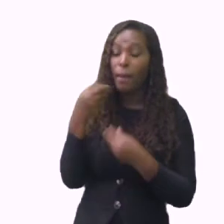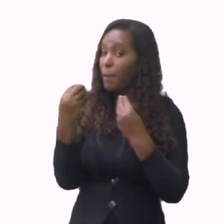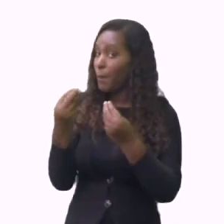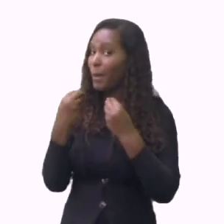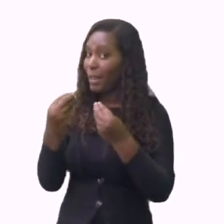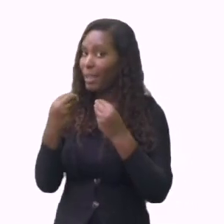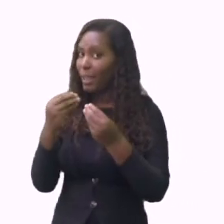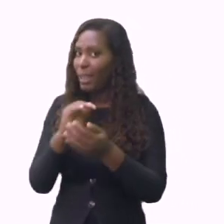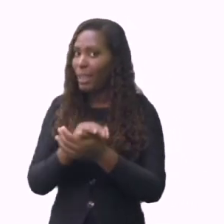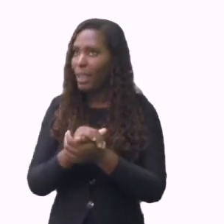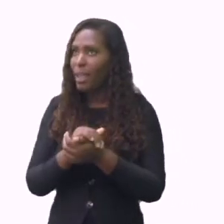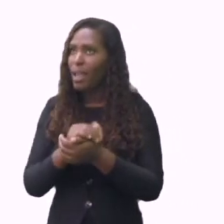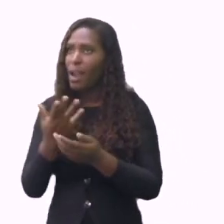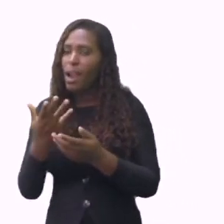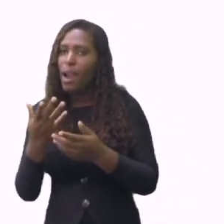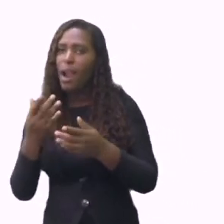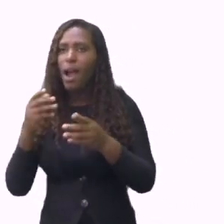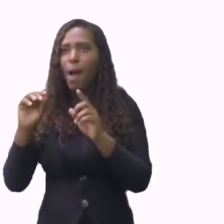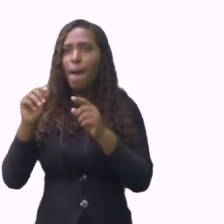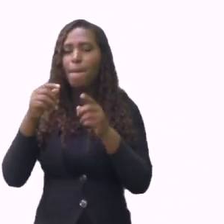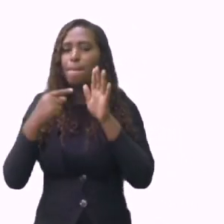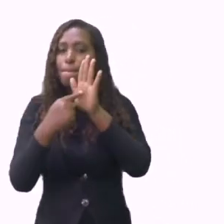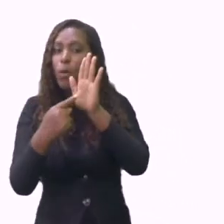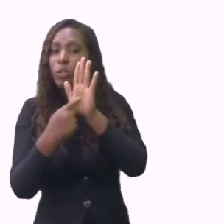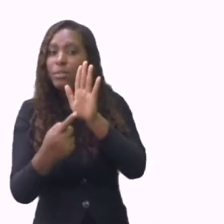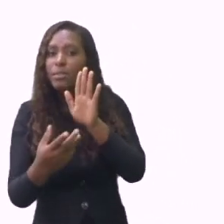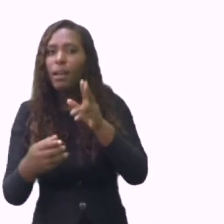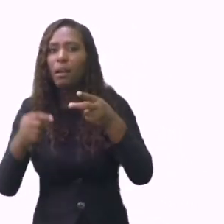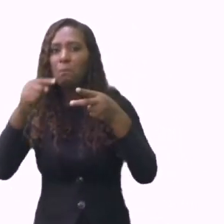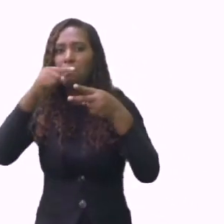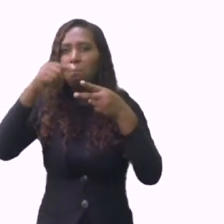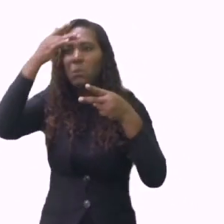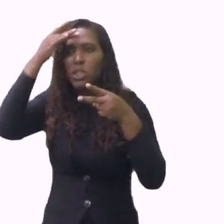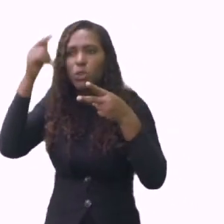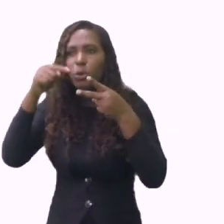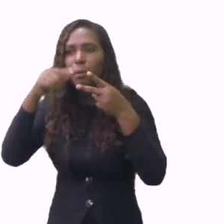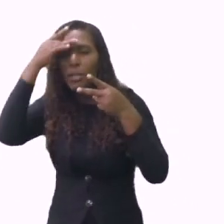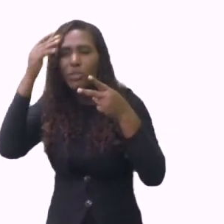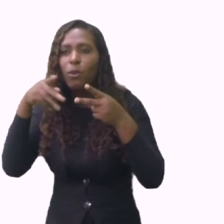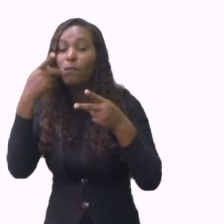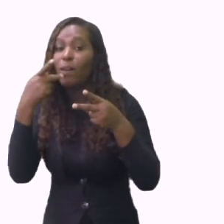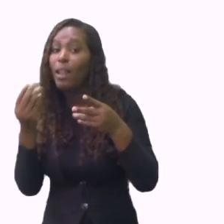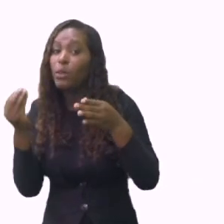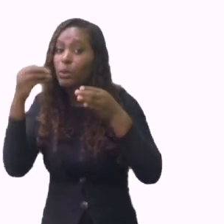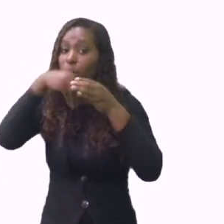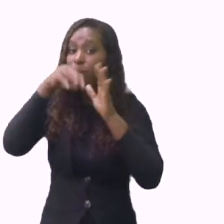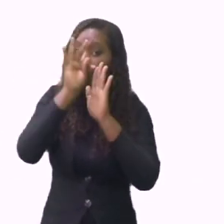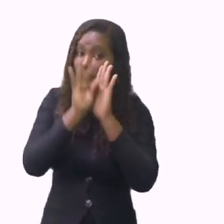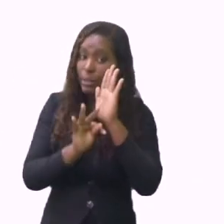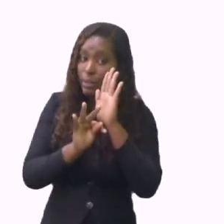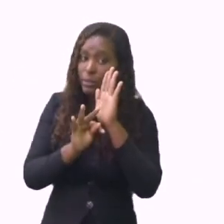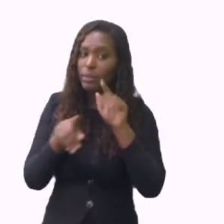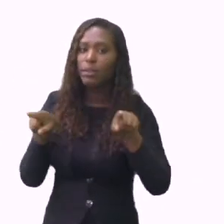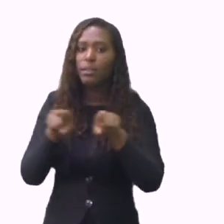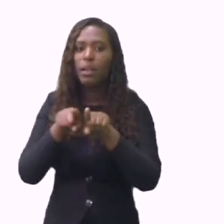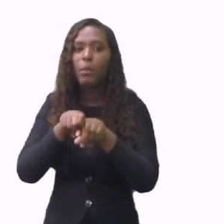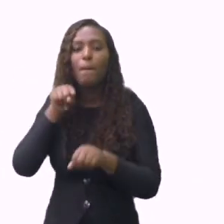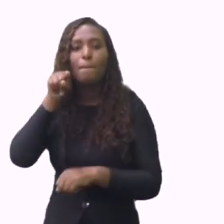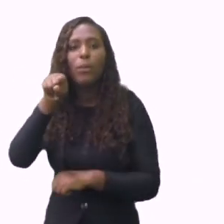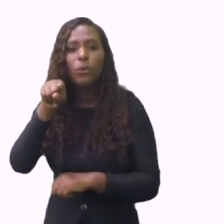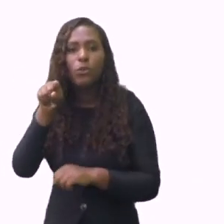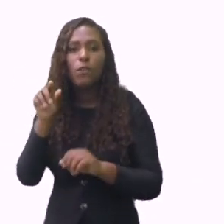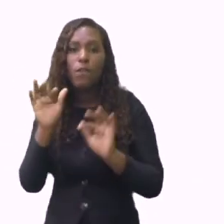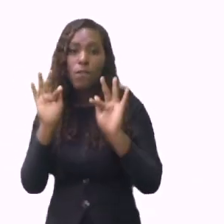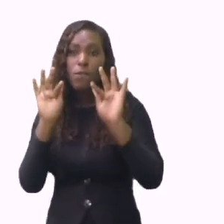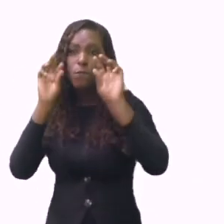as falas de um texto. Indica o final de uma frase. Ponto final. Indica o final, marca o final de uma frase.